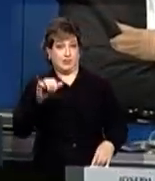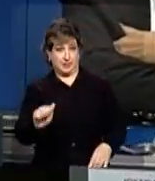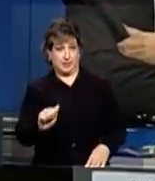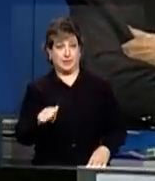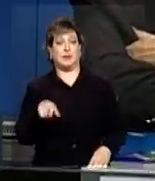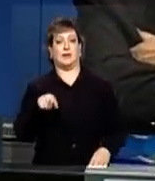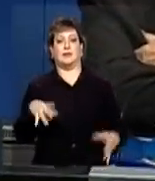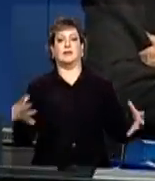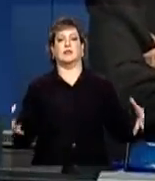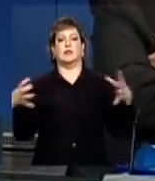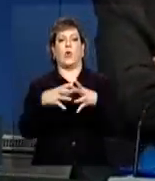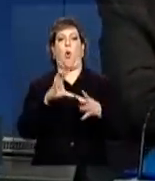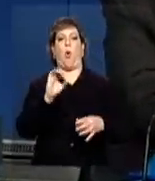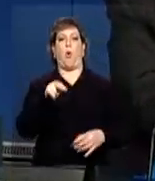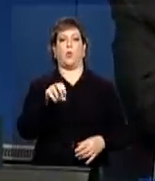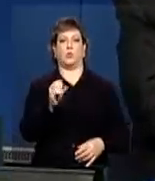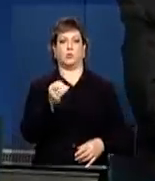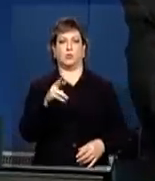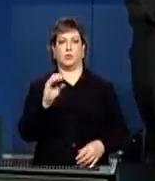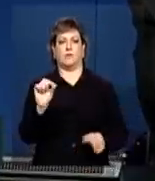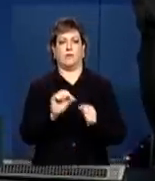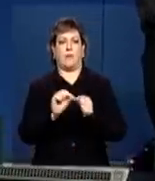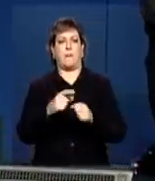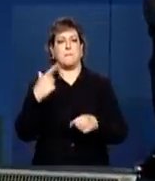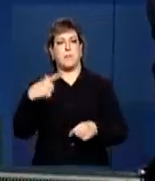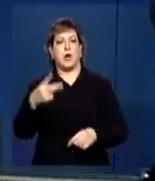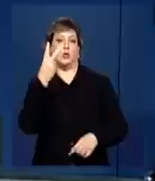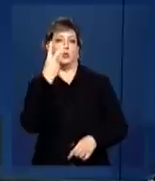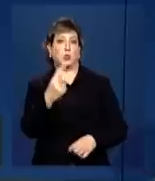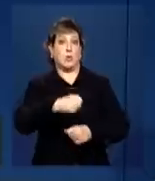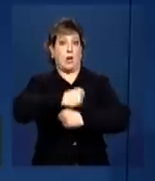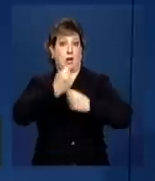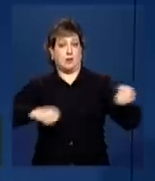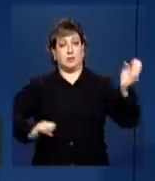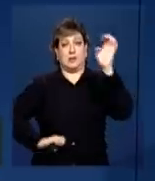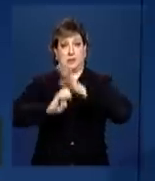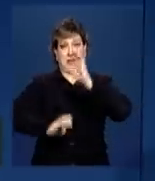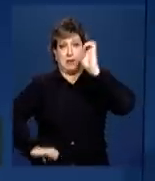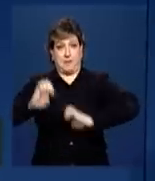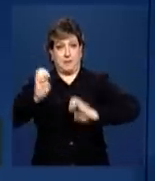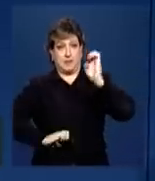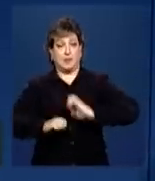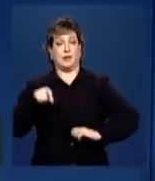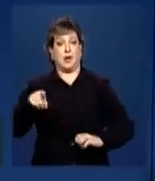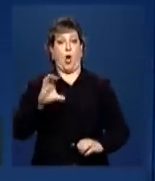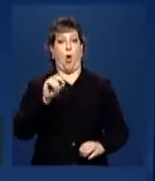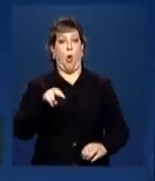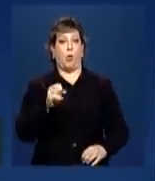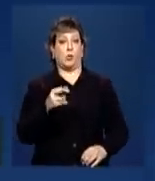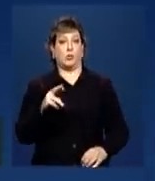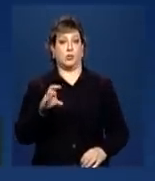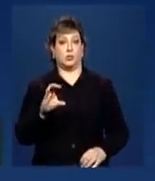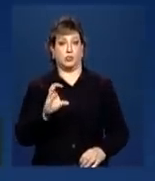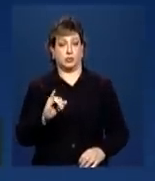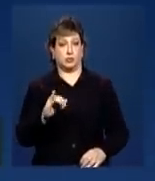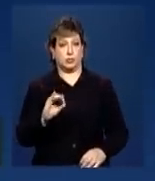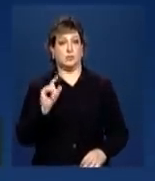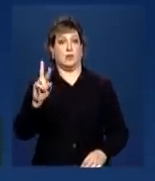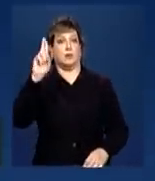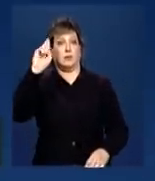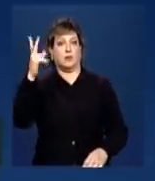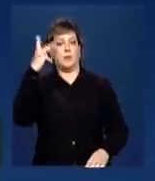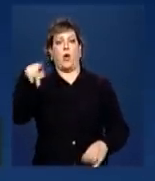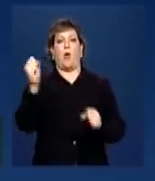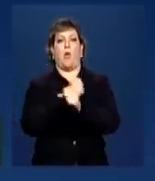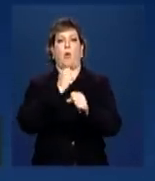um consórcio formado por mais duas grandes empresas, consórcio responsável pelas obras de Maracanã, e sem que